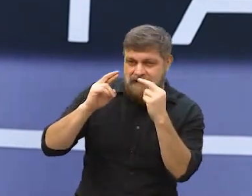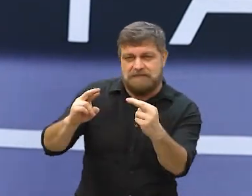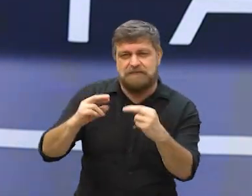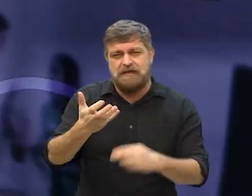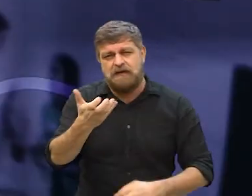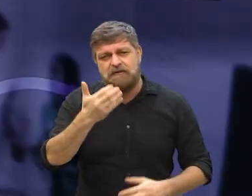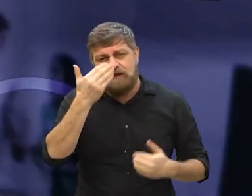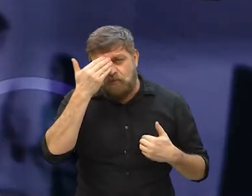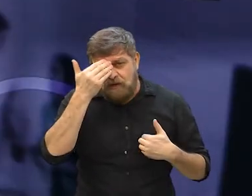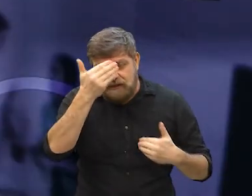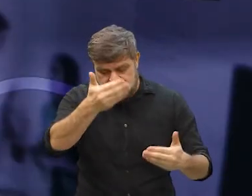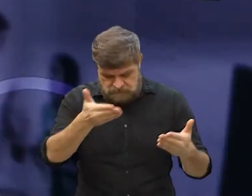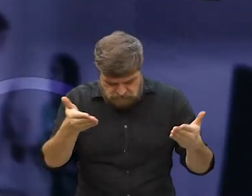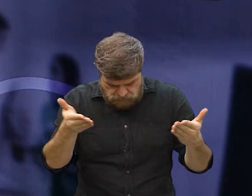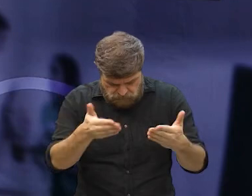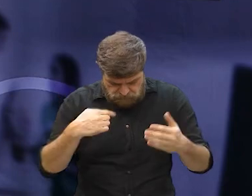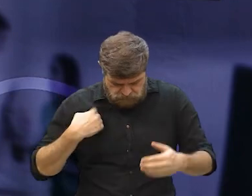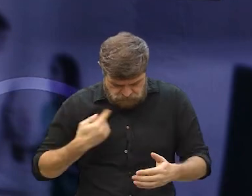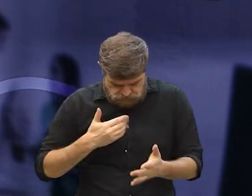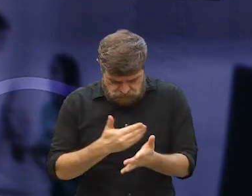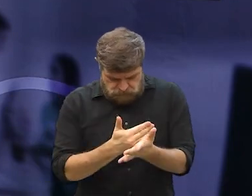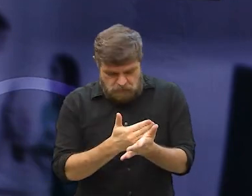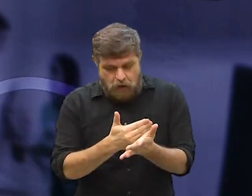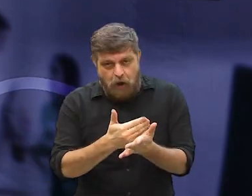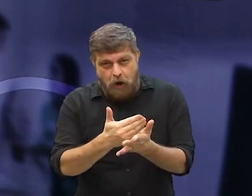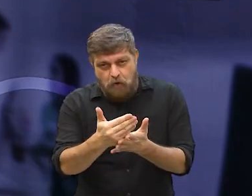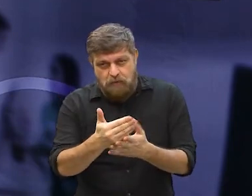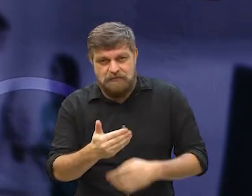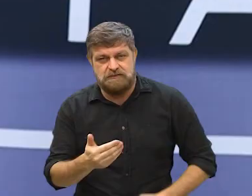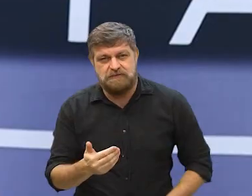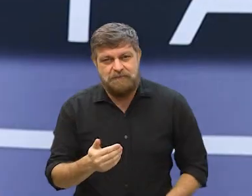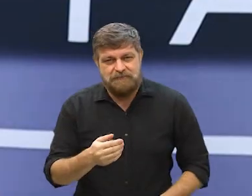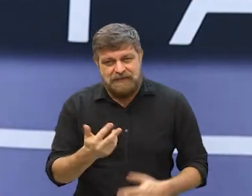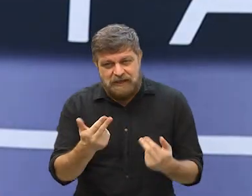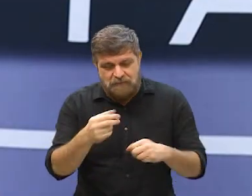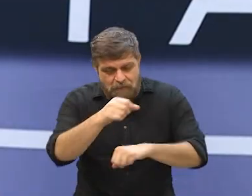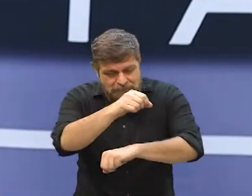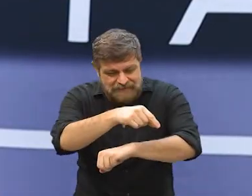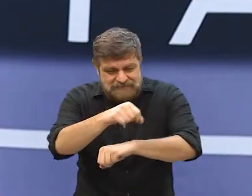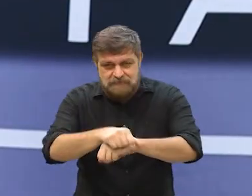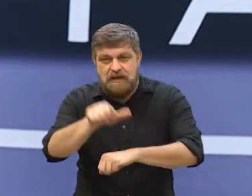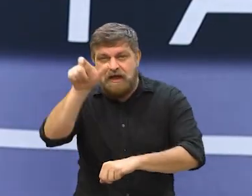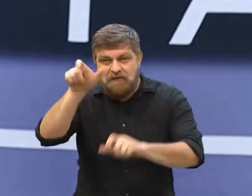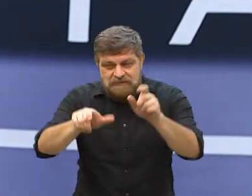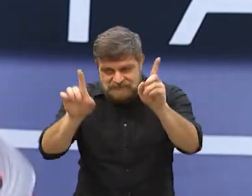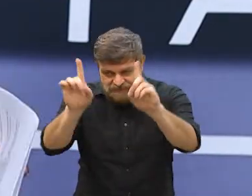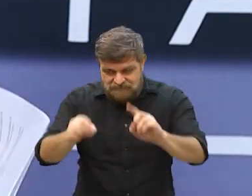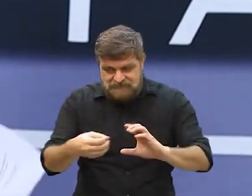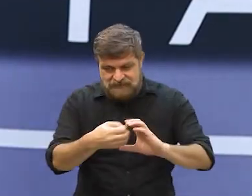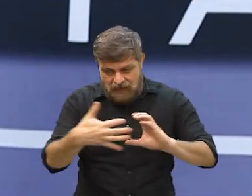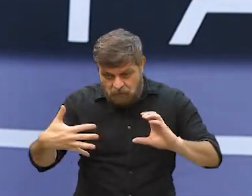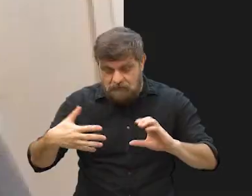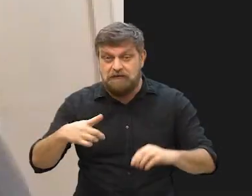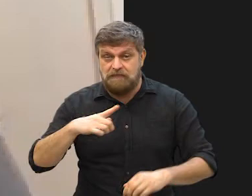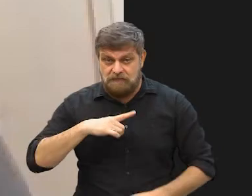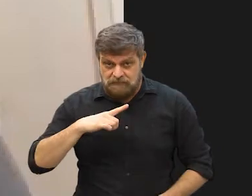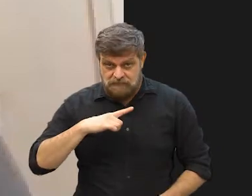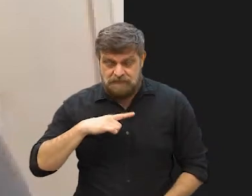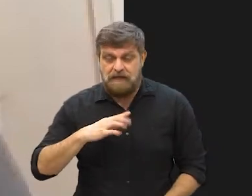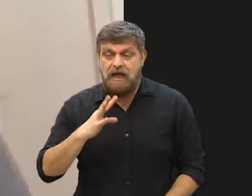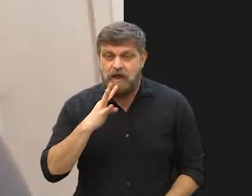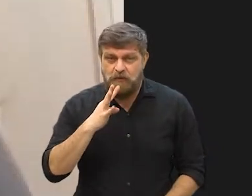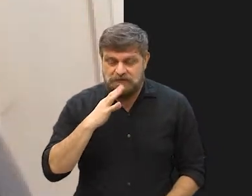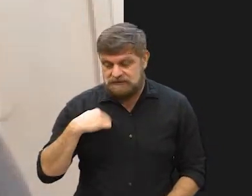agradecer, Valdirene, porque hoje a gente começou plantando essa semente, né, para que as pessoas conheçam que vocês existem, conheçam esse universo que às